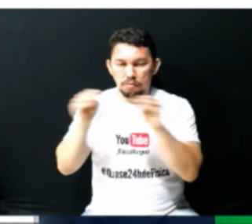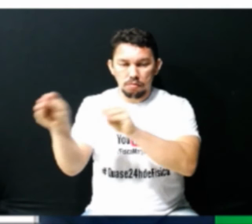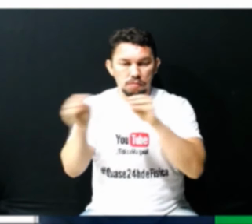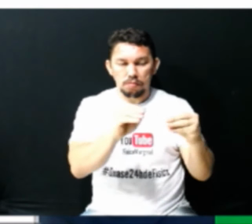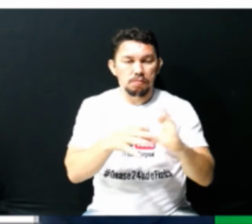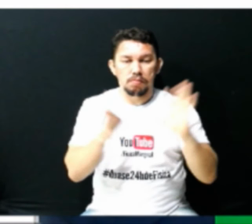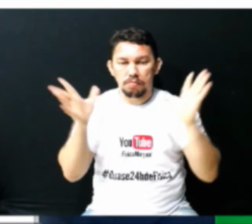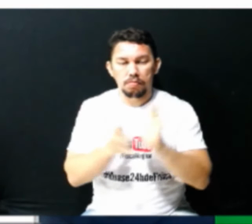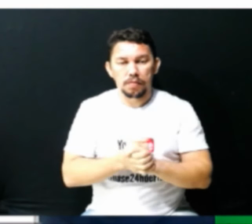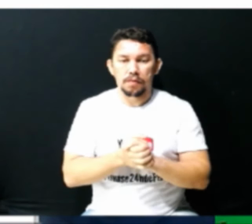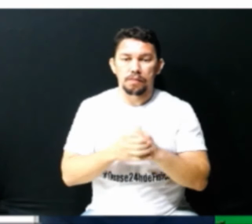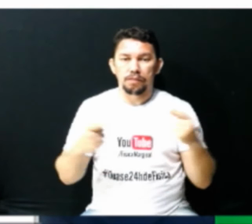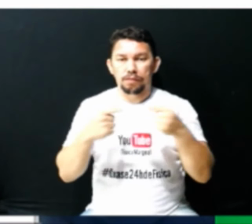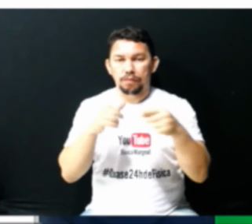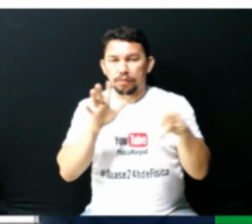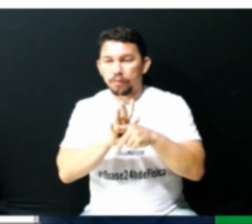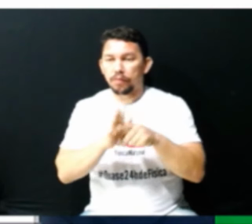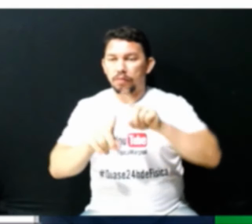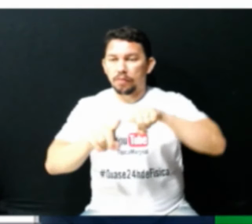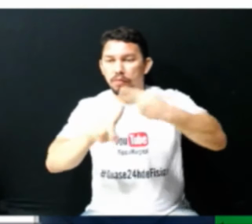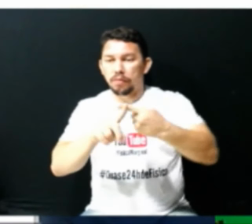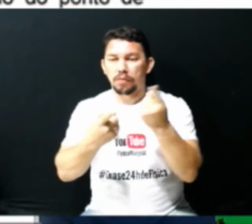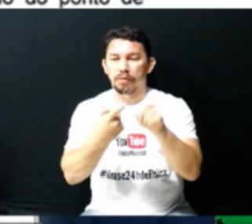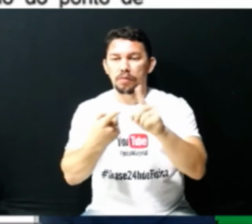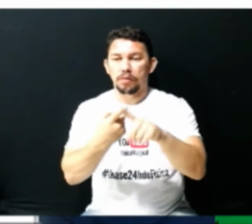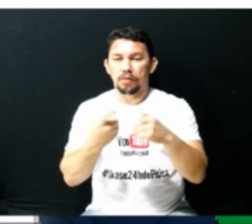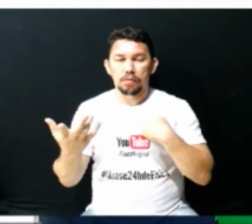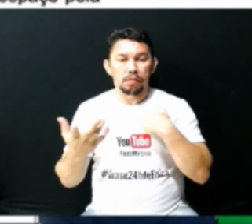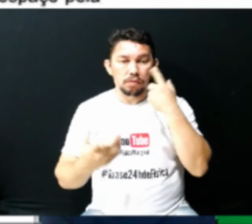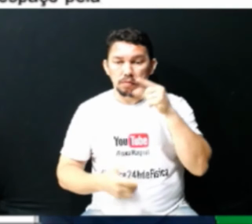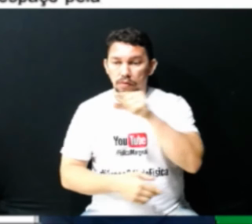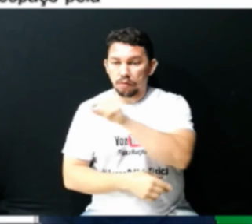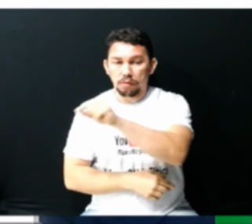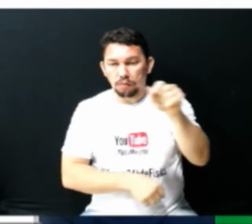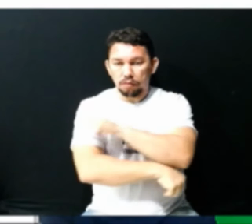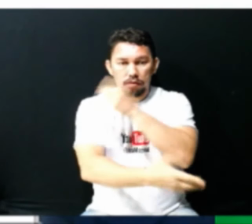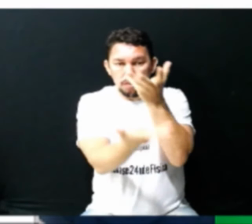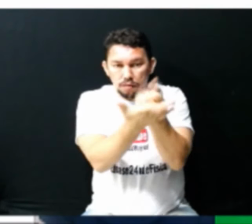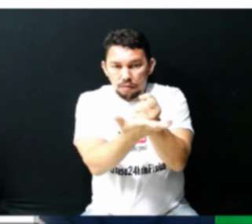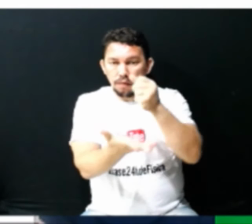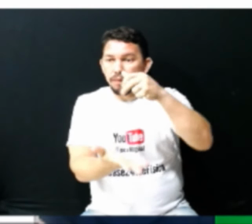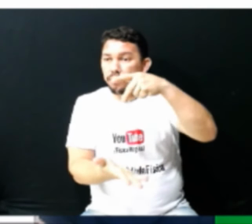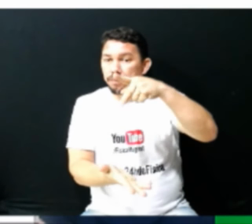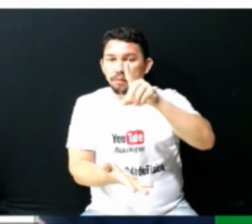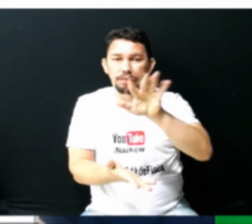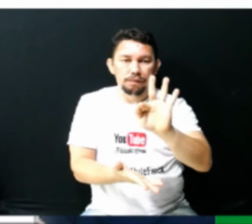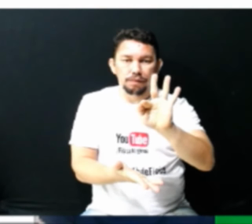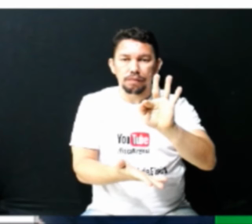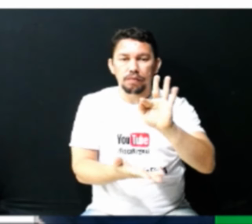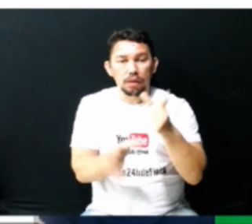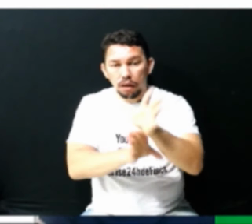nessa classificação. E boa parte dos alunos aí que baixaram esse PDF, agora na reta final, a minha recomendação